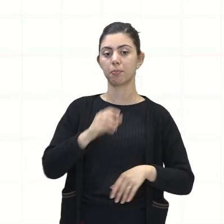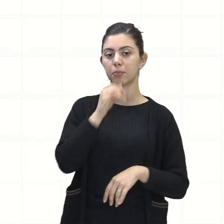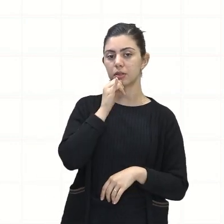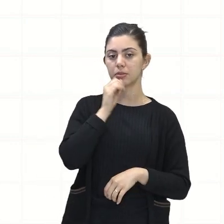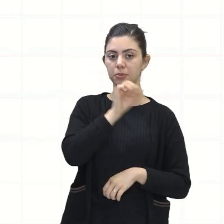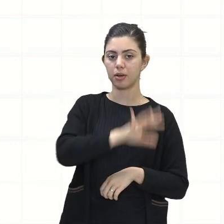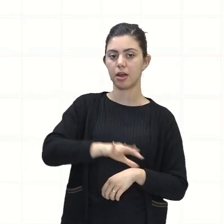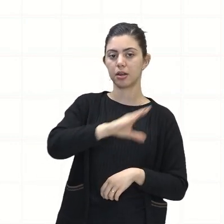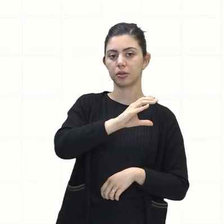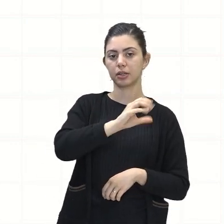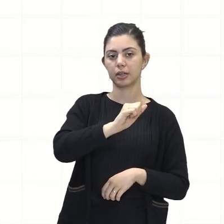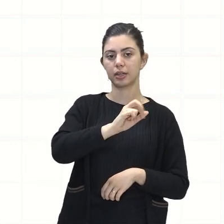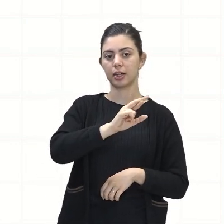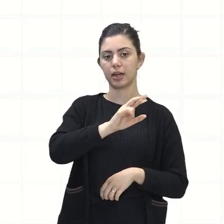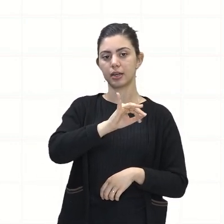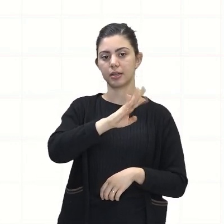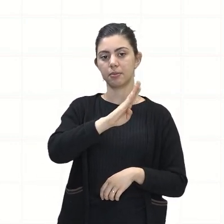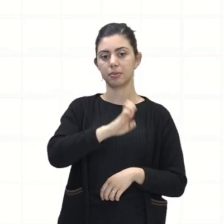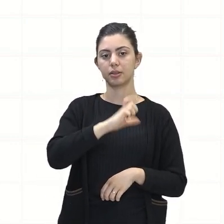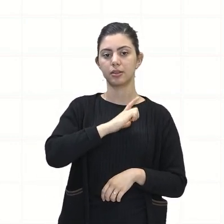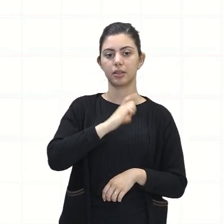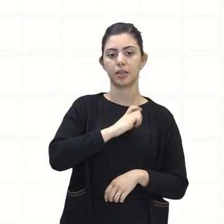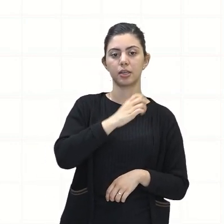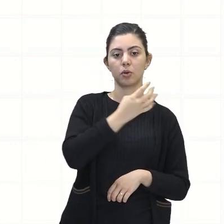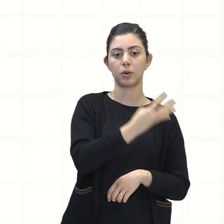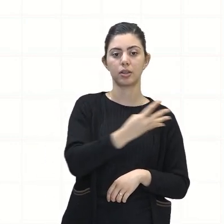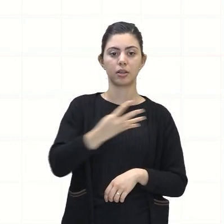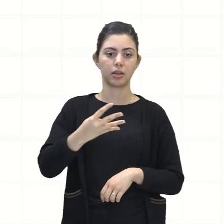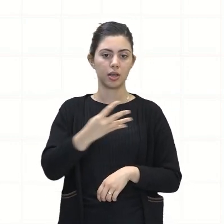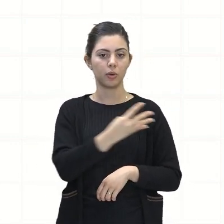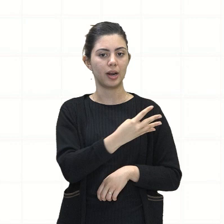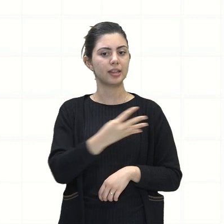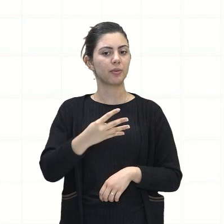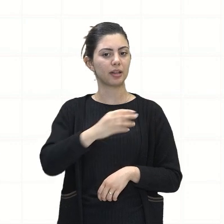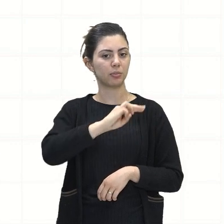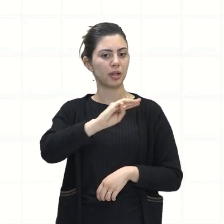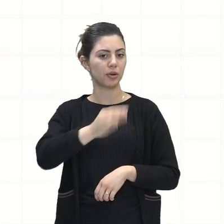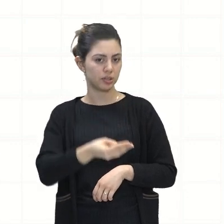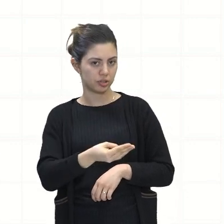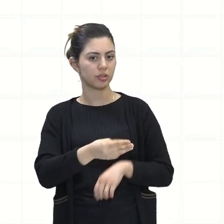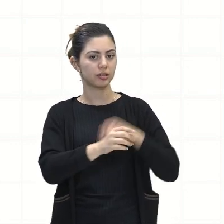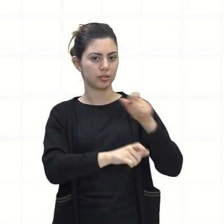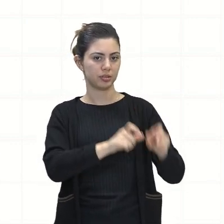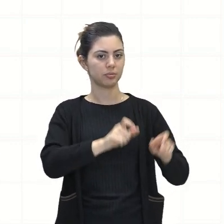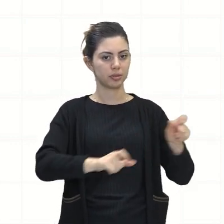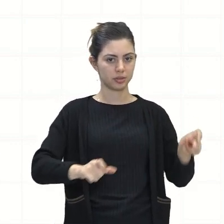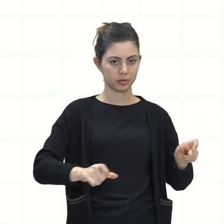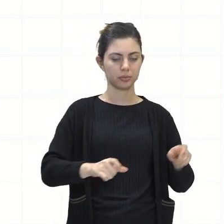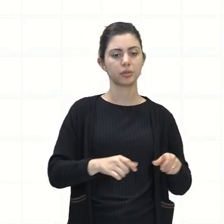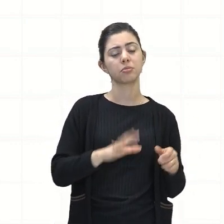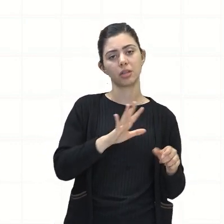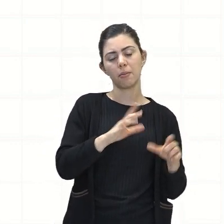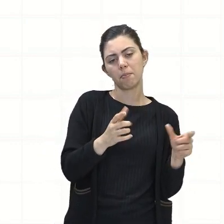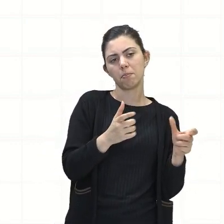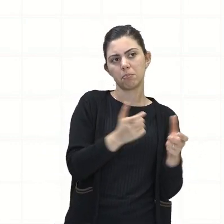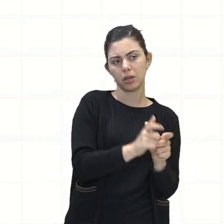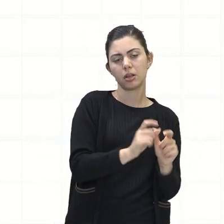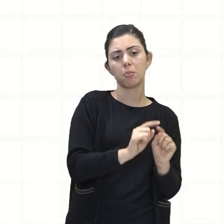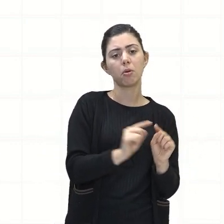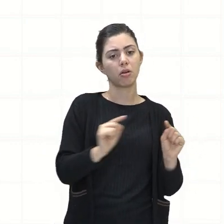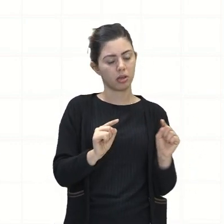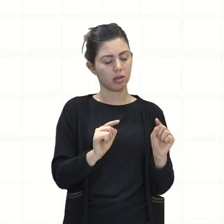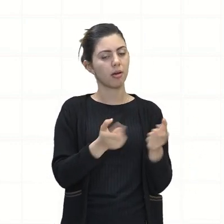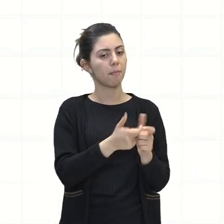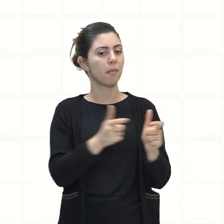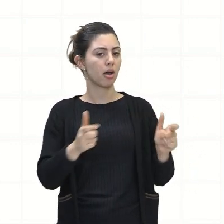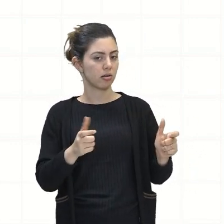tem cerca de 44 milhões de pessoas, a gente tem ali uma quantidade pequena, mas ainda assim a maioria de pessoas vive